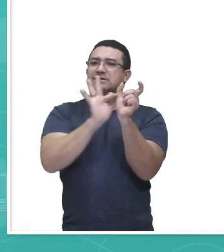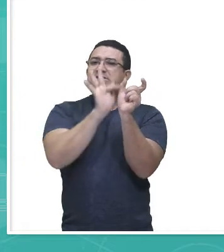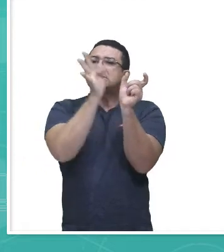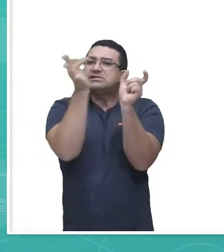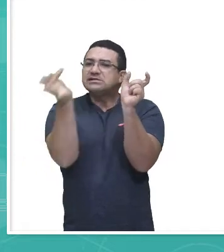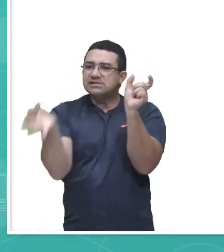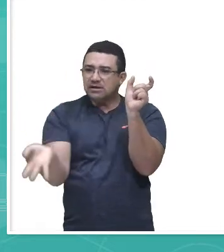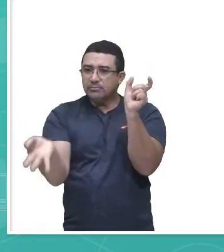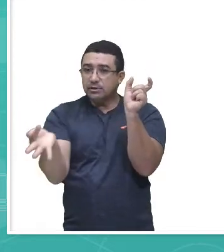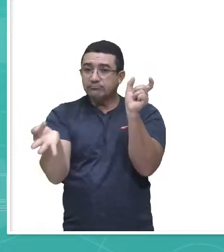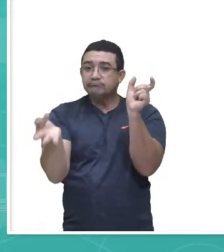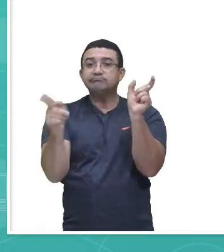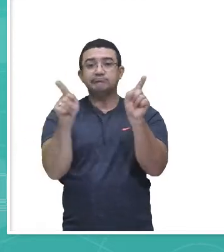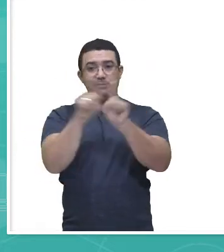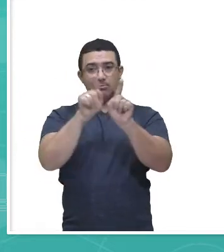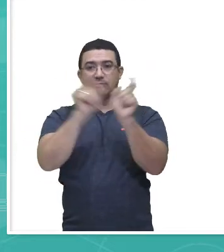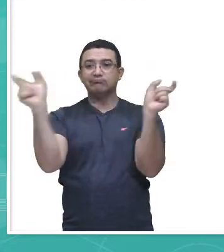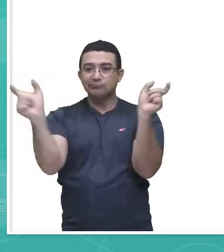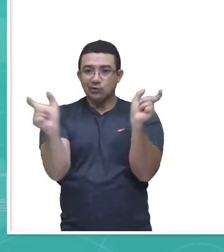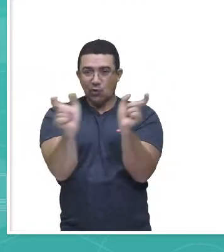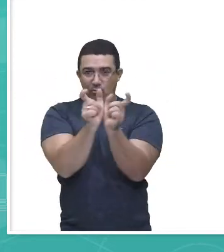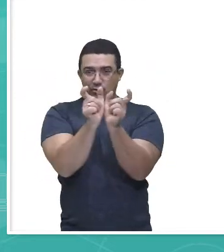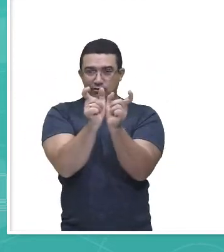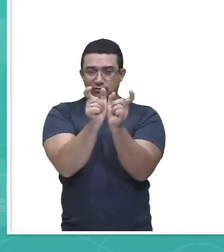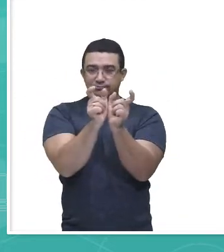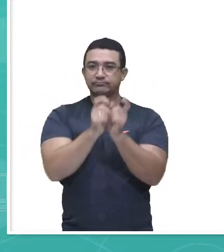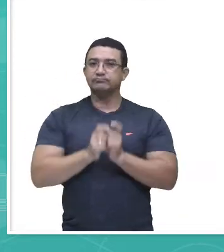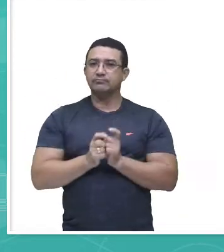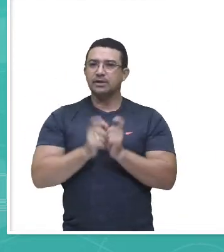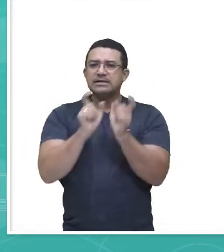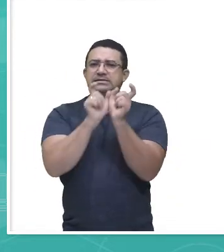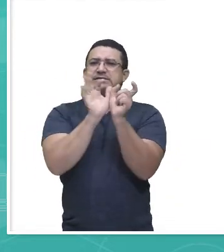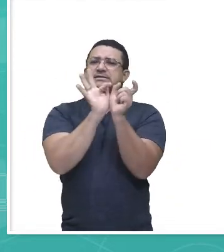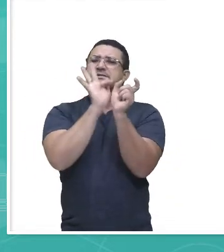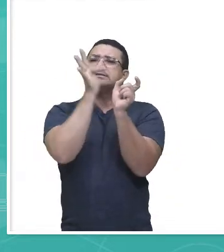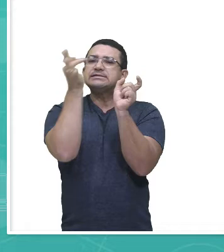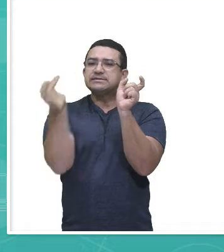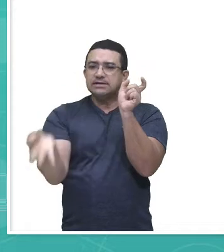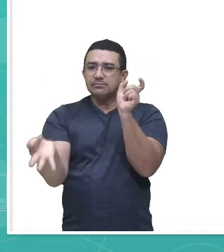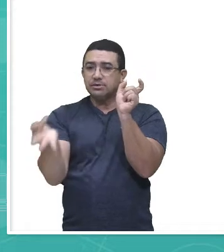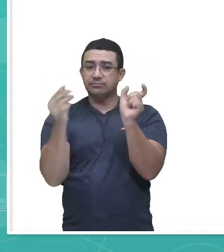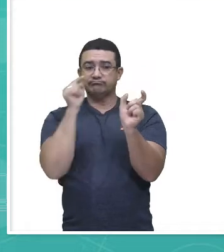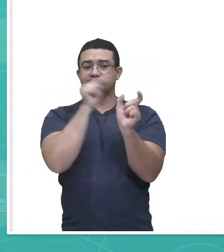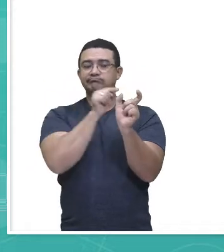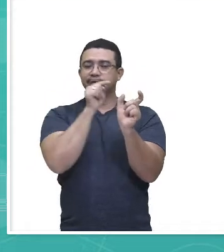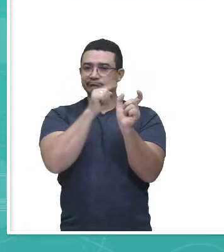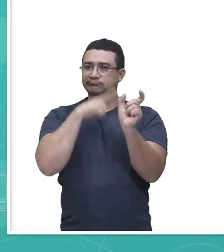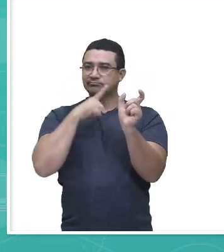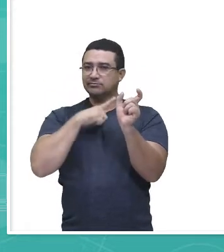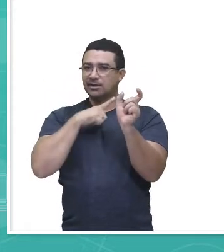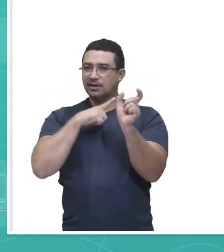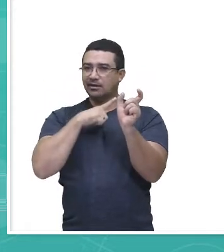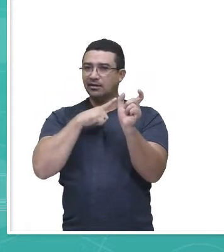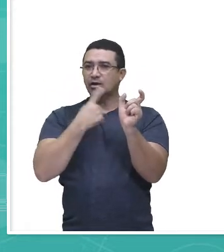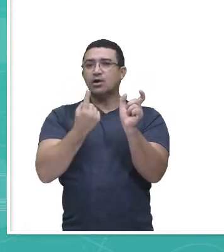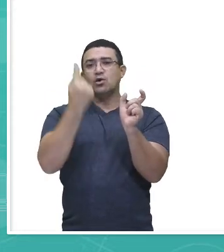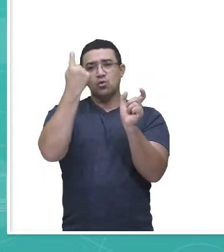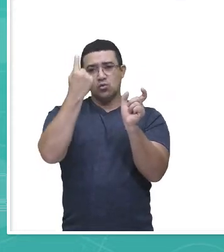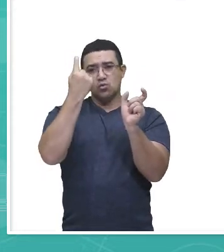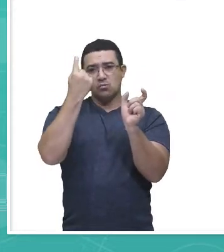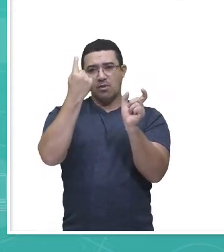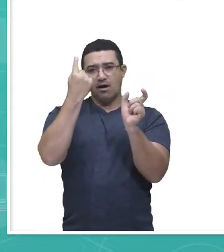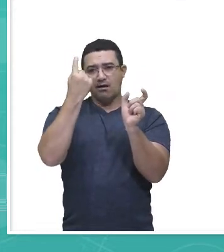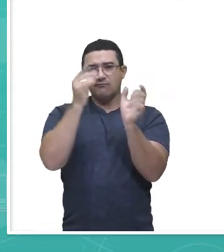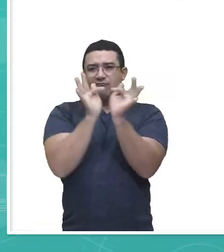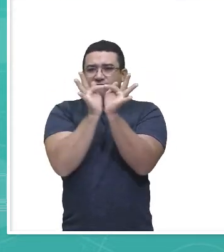ser composto. Então, o período simples, porque lá existe apenas uma